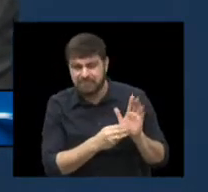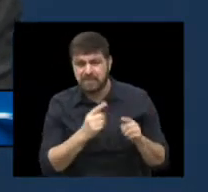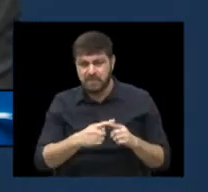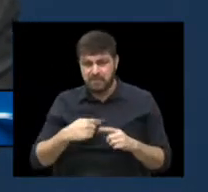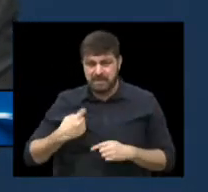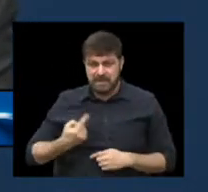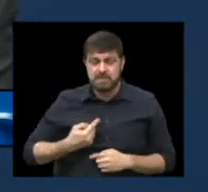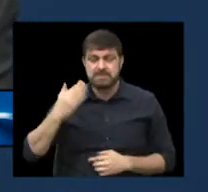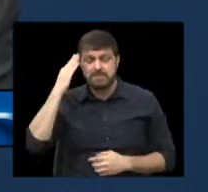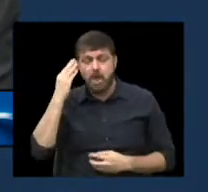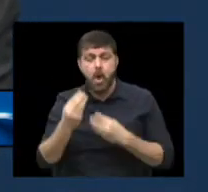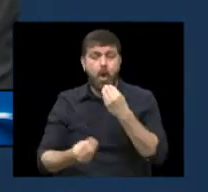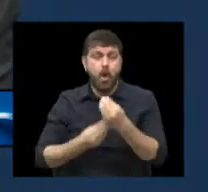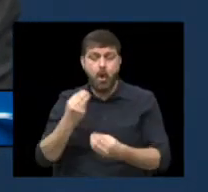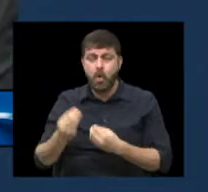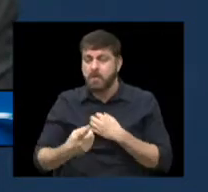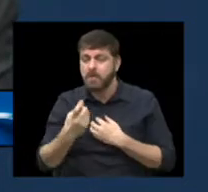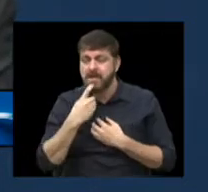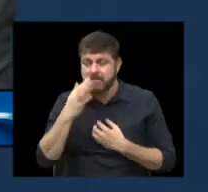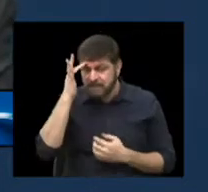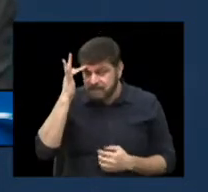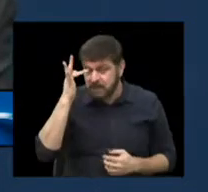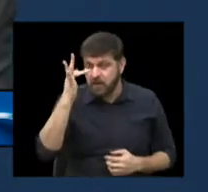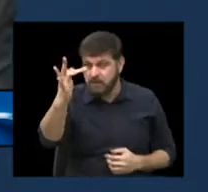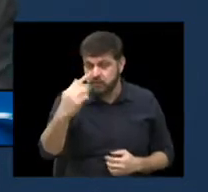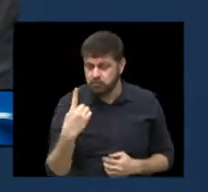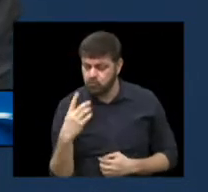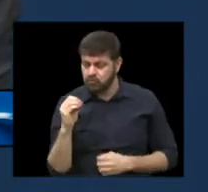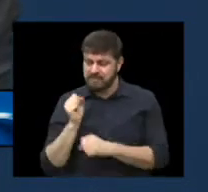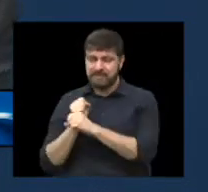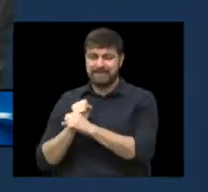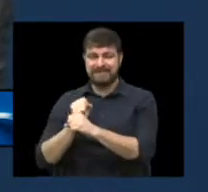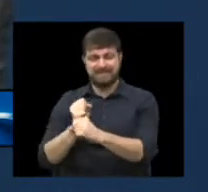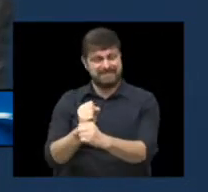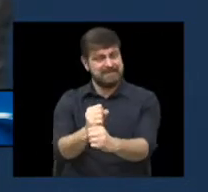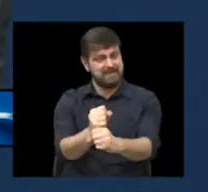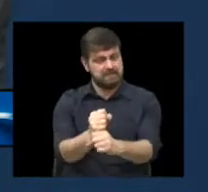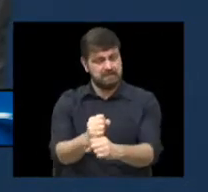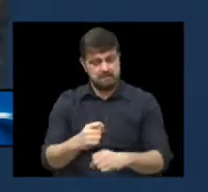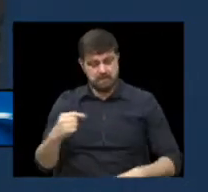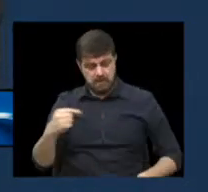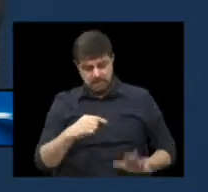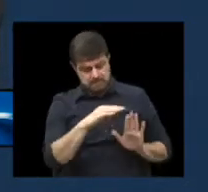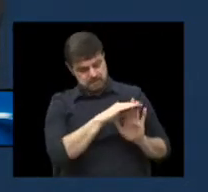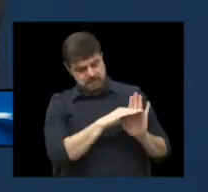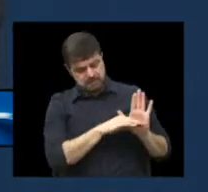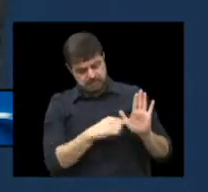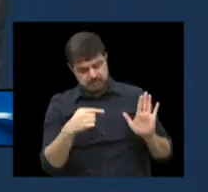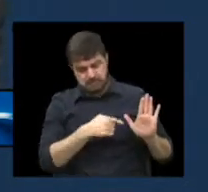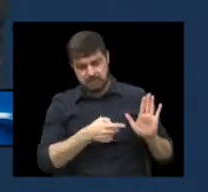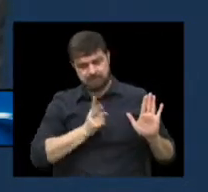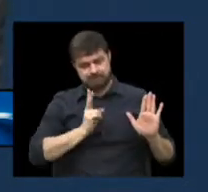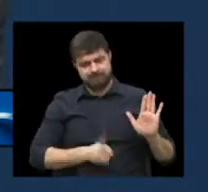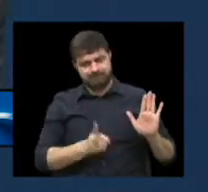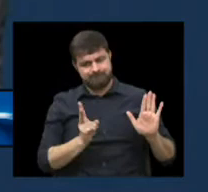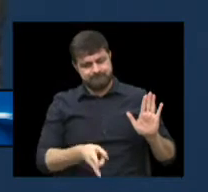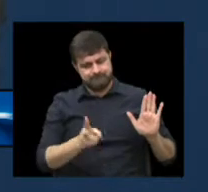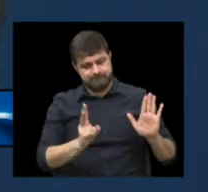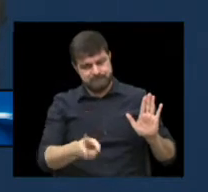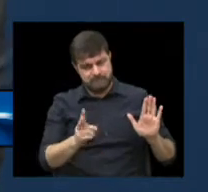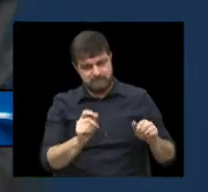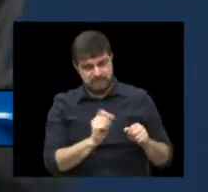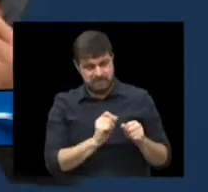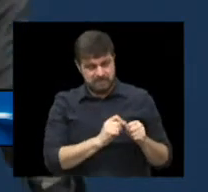para o desenvolvimento da cidade pelos próximos 10 anos, e o que a gente tem visto é que esse plano segue sendo prioritariamente construído